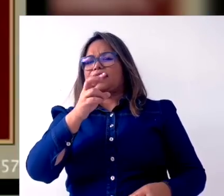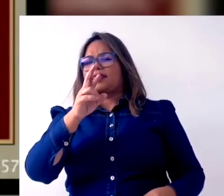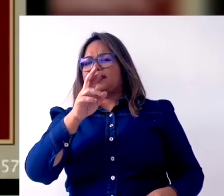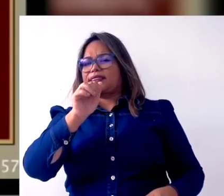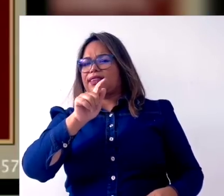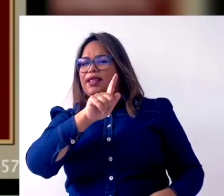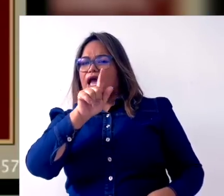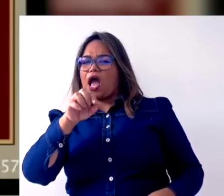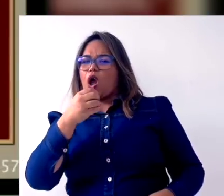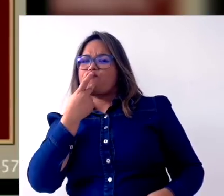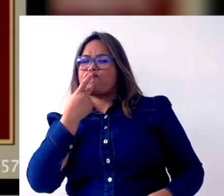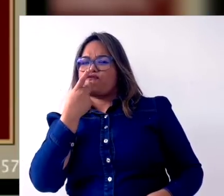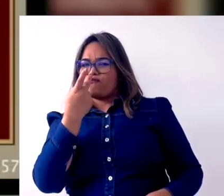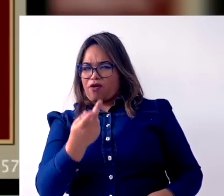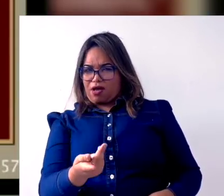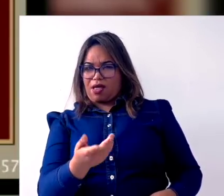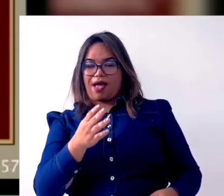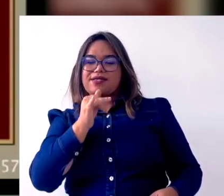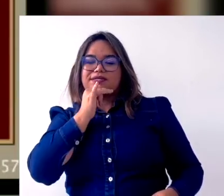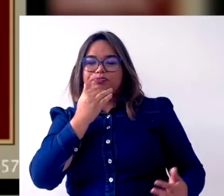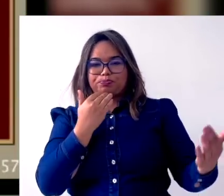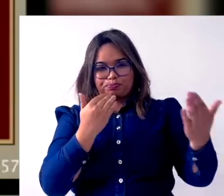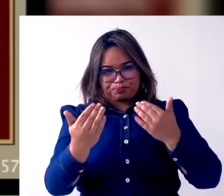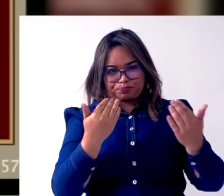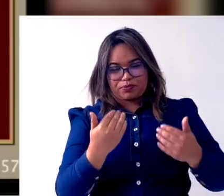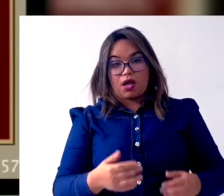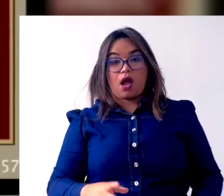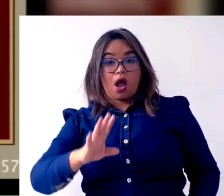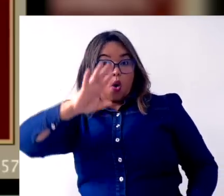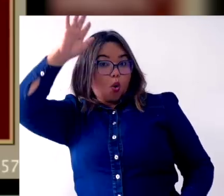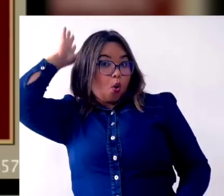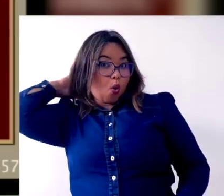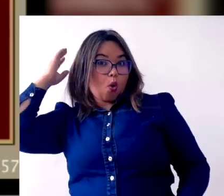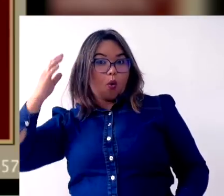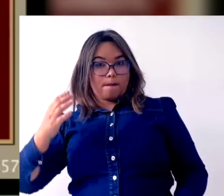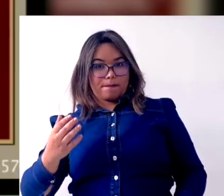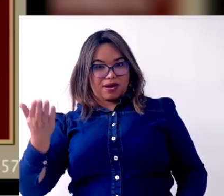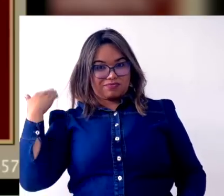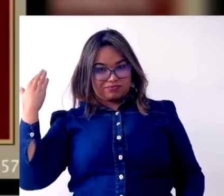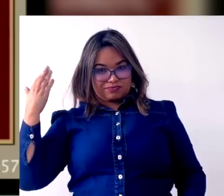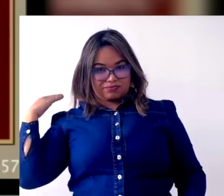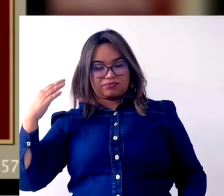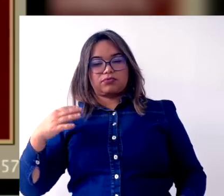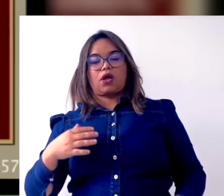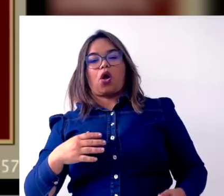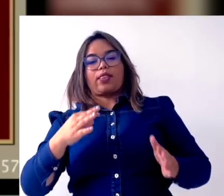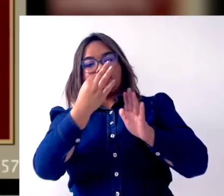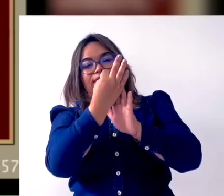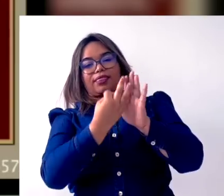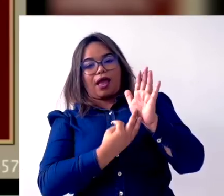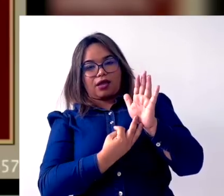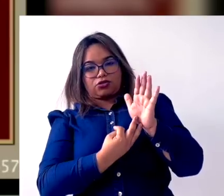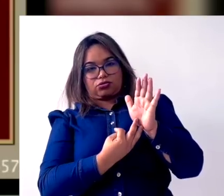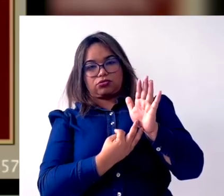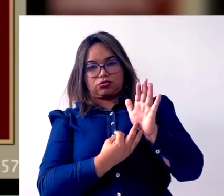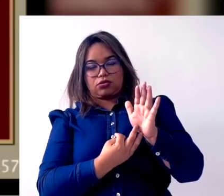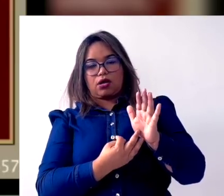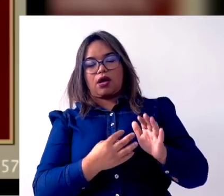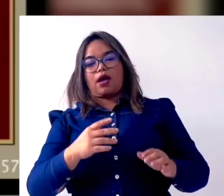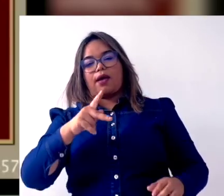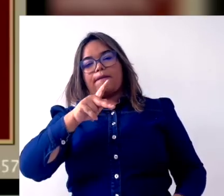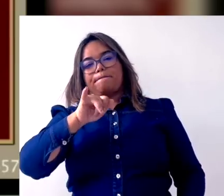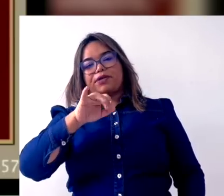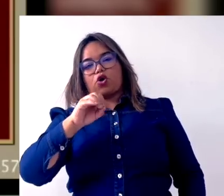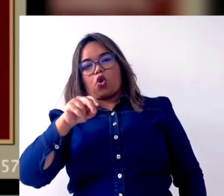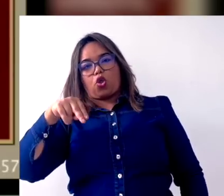Vamos perguntar como Roma falava. Aqui está um texto do Papa Pio IX, dado em 1864. O